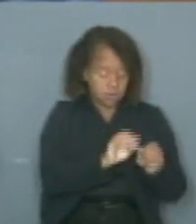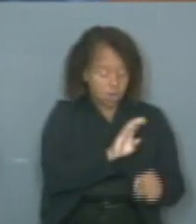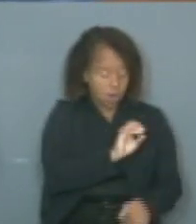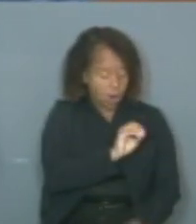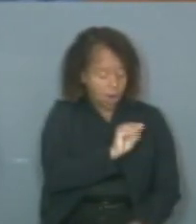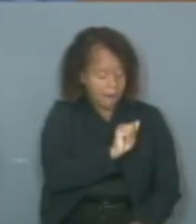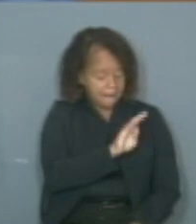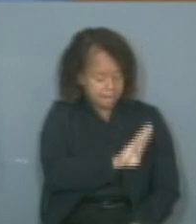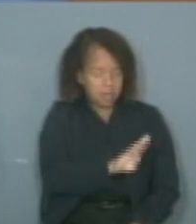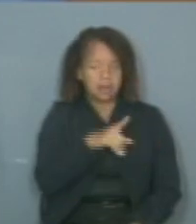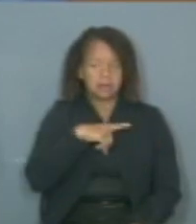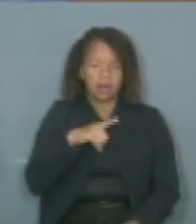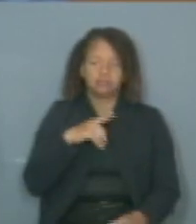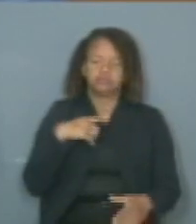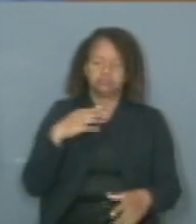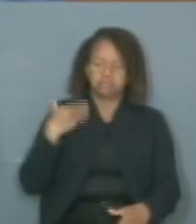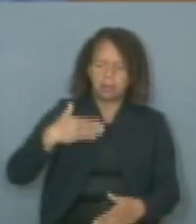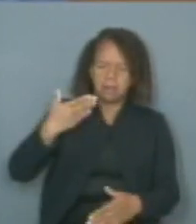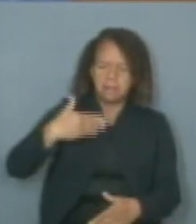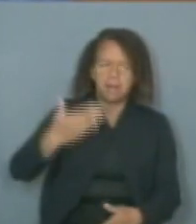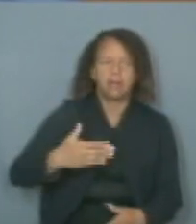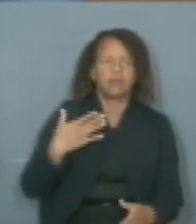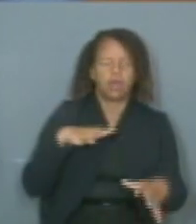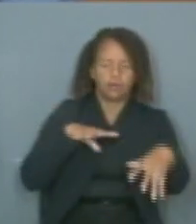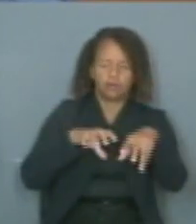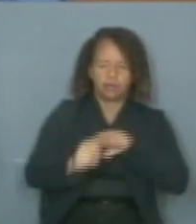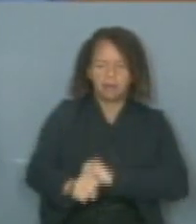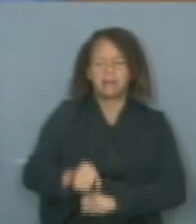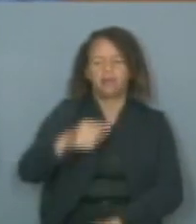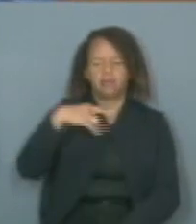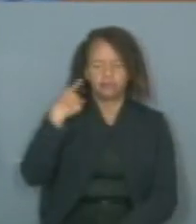realmente todo o rito para se tornar um advogado, é tão importante.